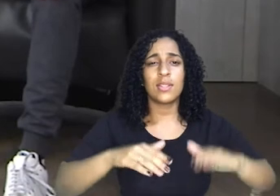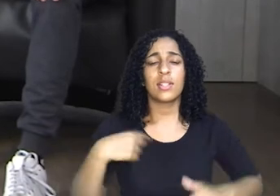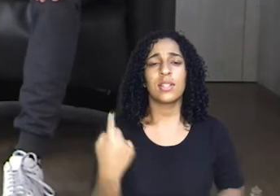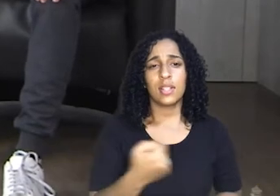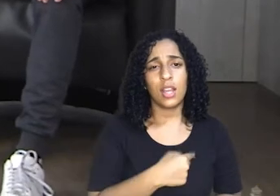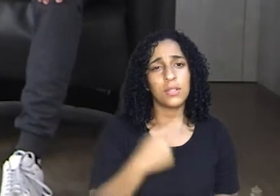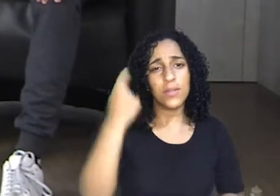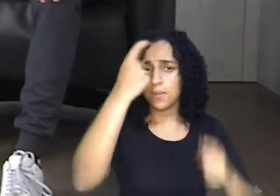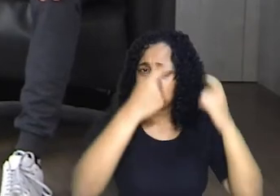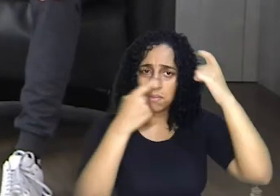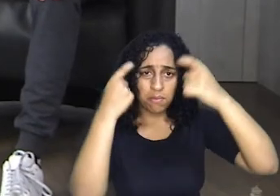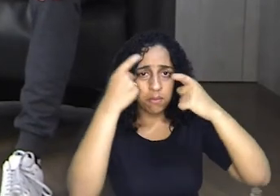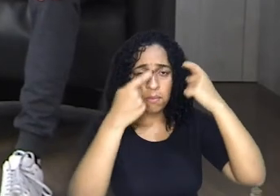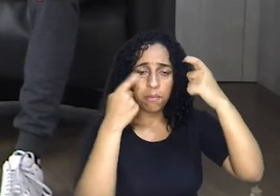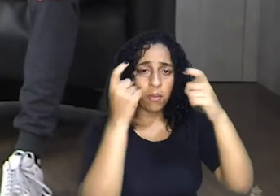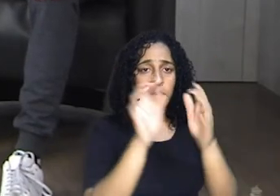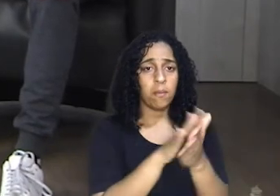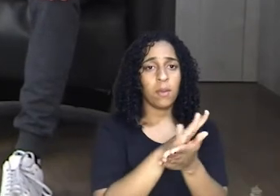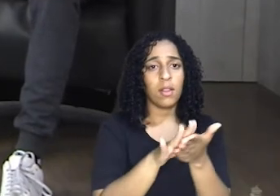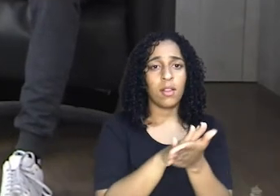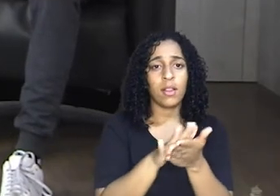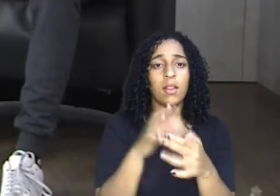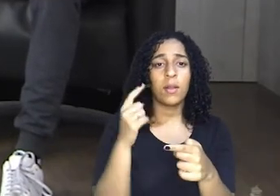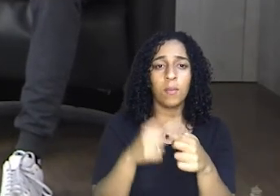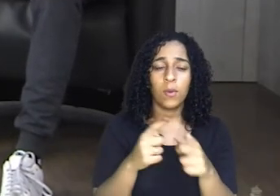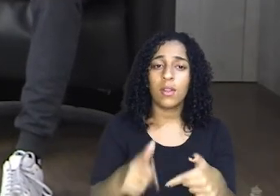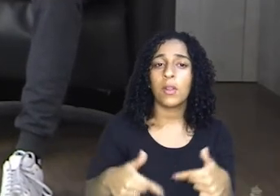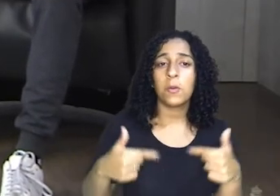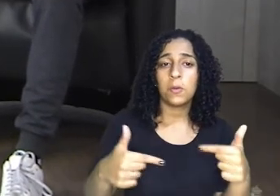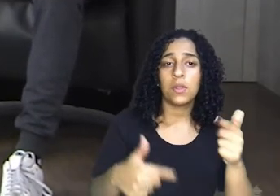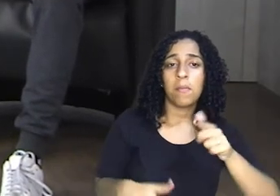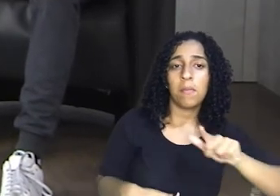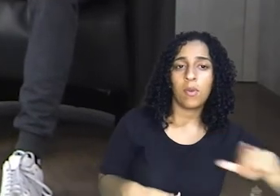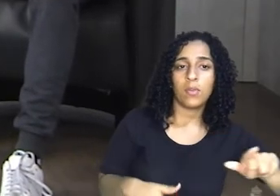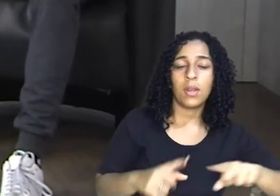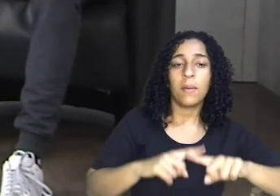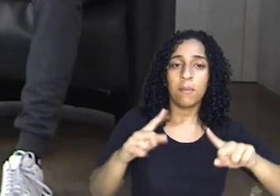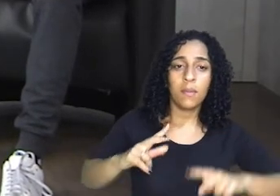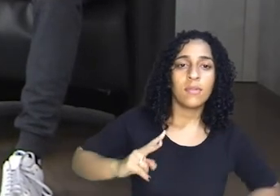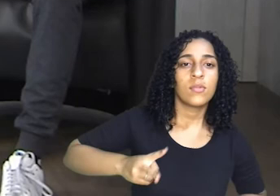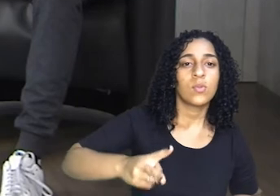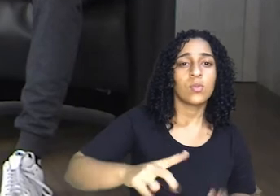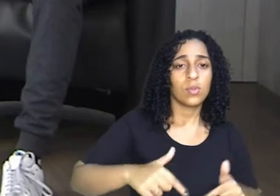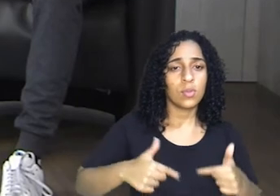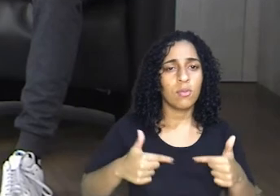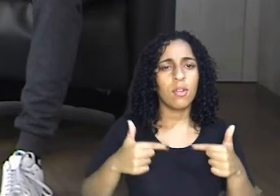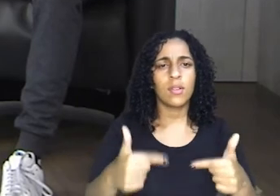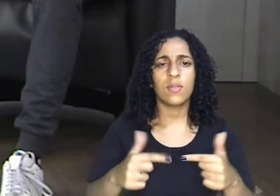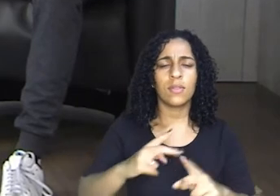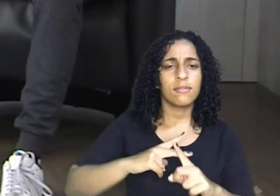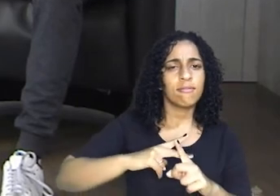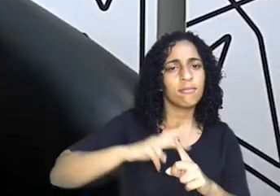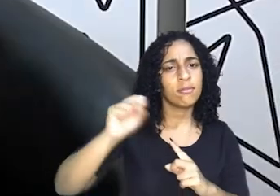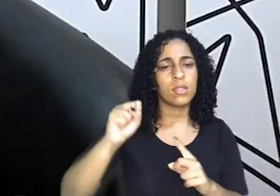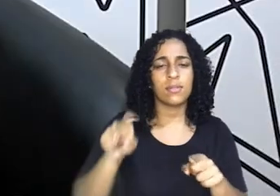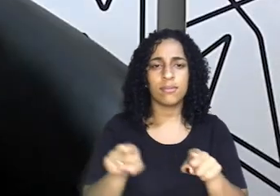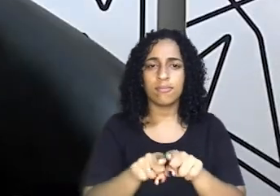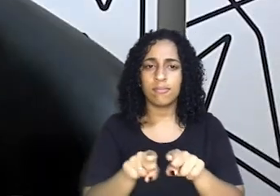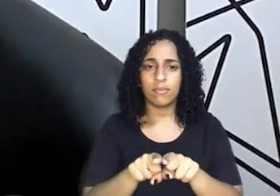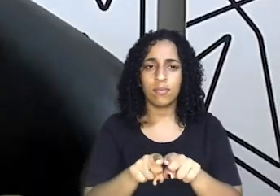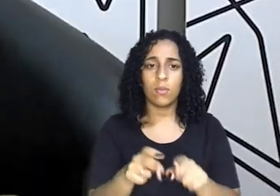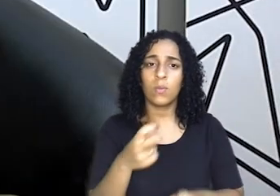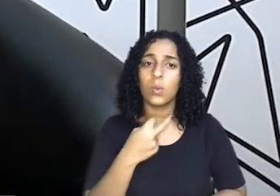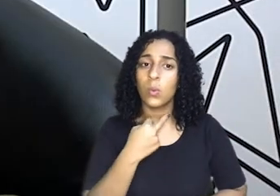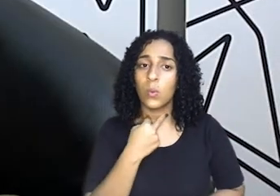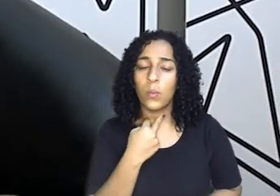que a gente às vezes nem tá ainda preocupado com elas porque estamos ainda lutando para outras né mas continuar as alças lutas e as nossas vitórias